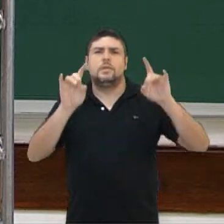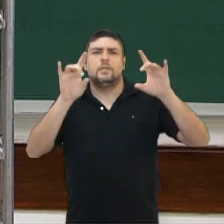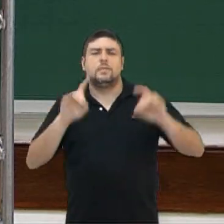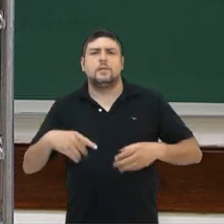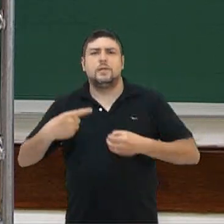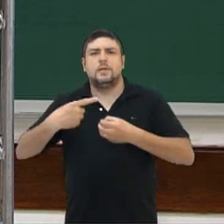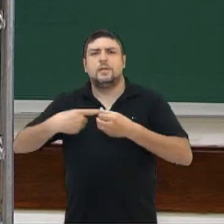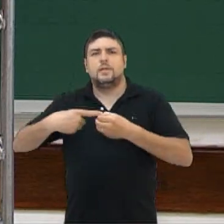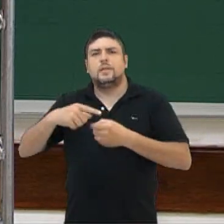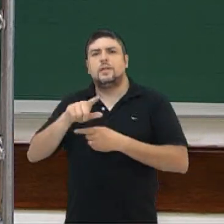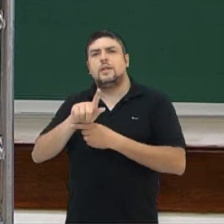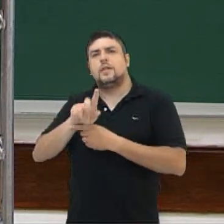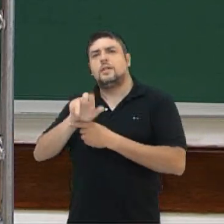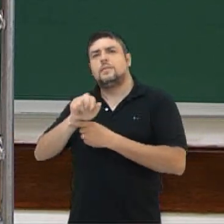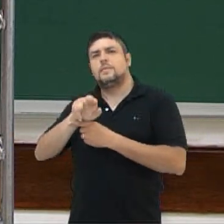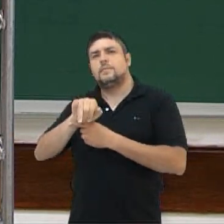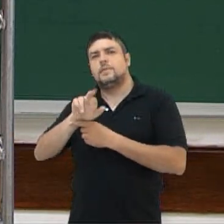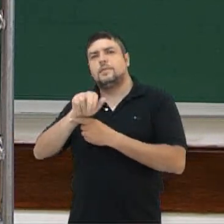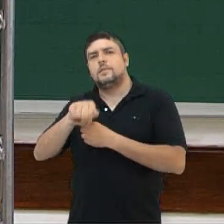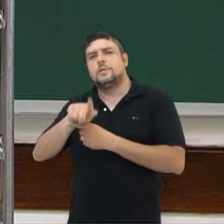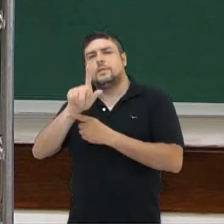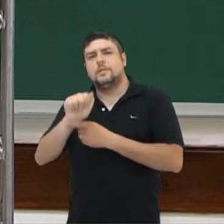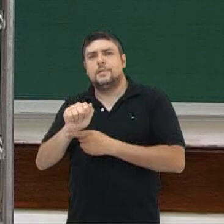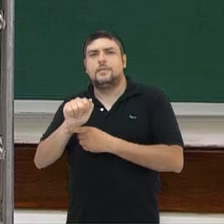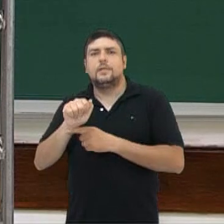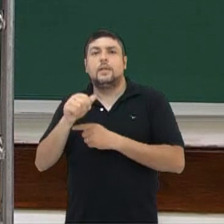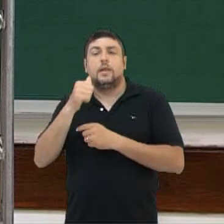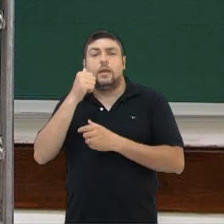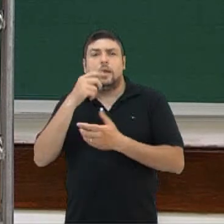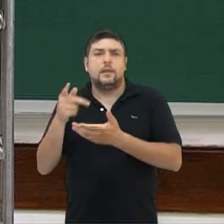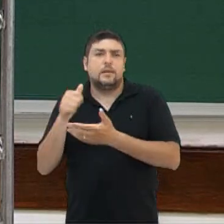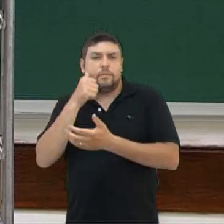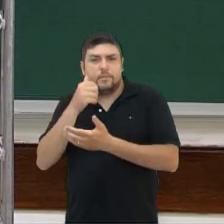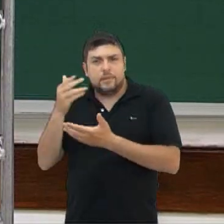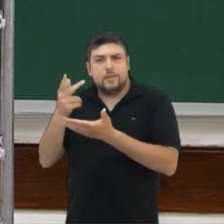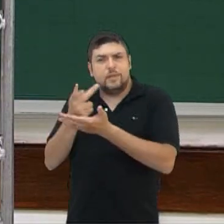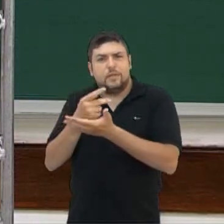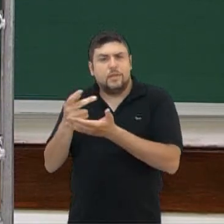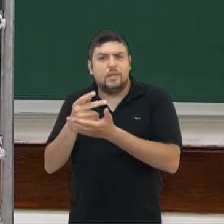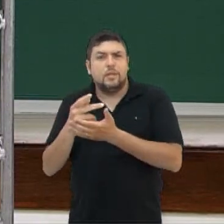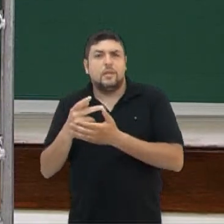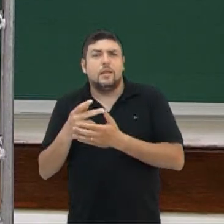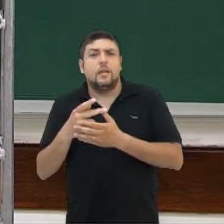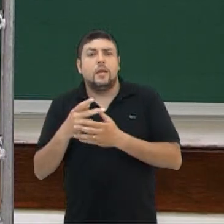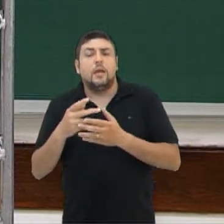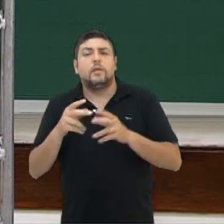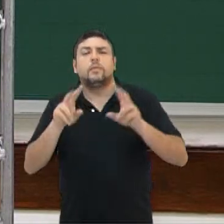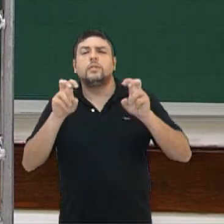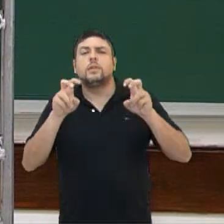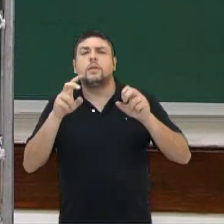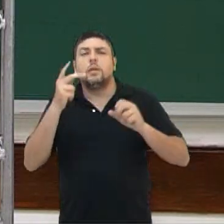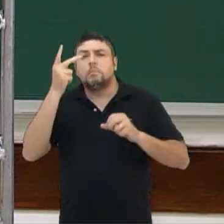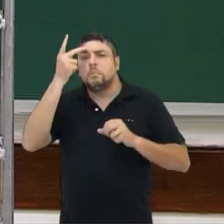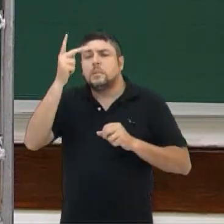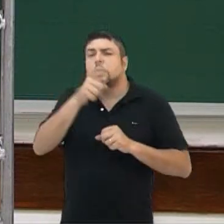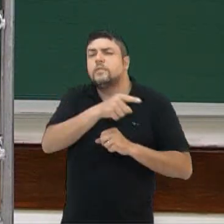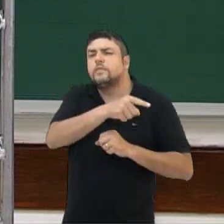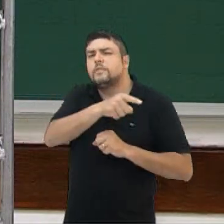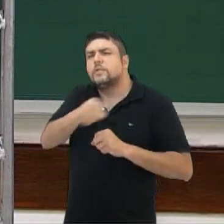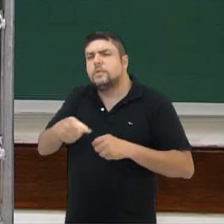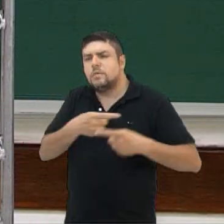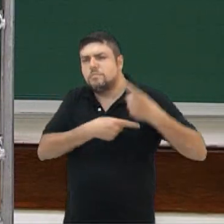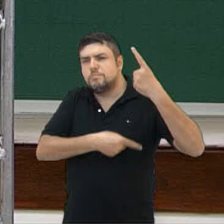de Guamiranga. Ela fez esse desenho para mim falando que é para vocês serem extraordinários,